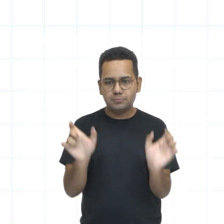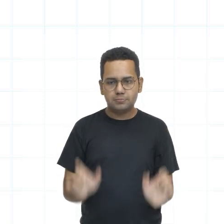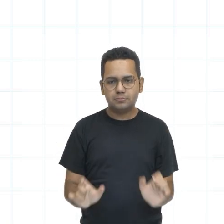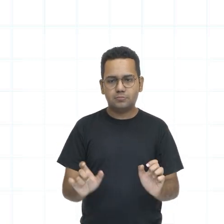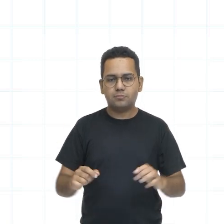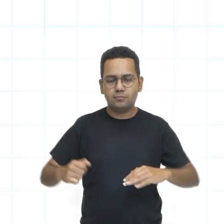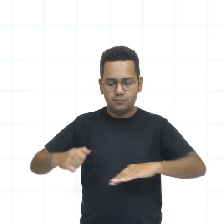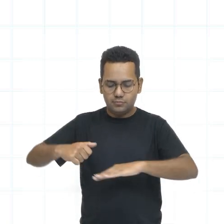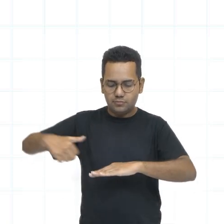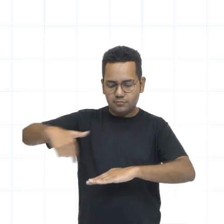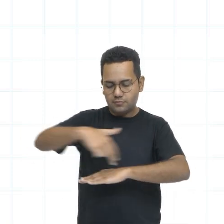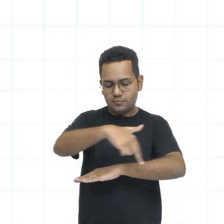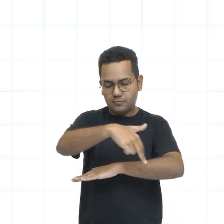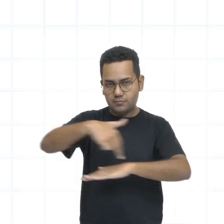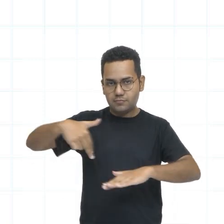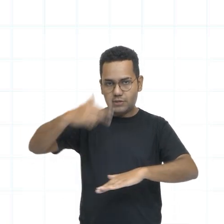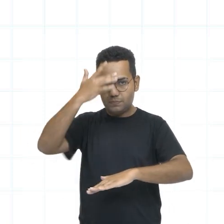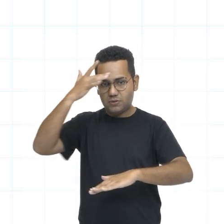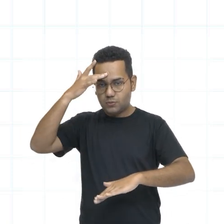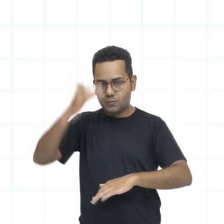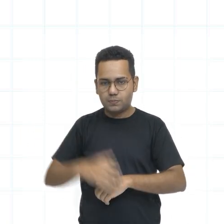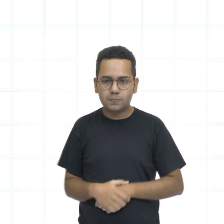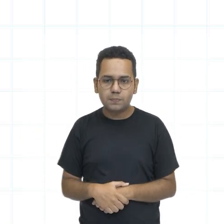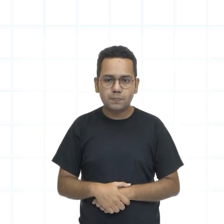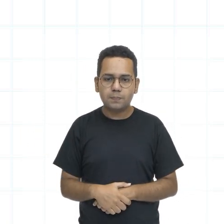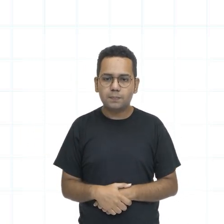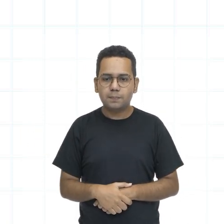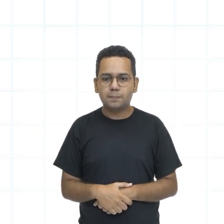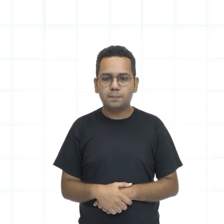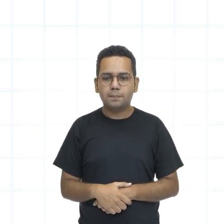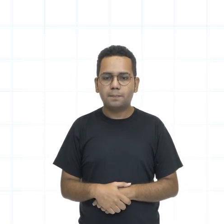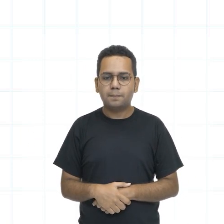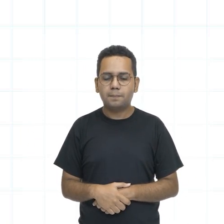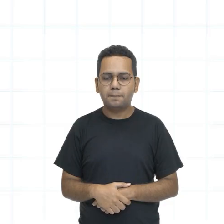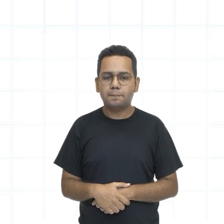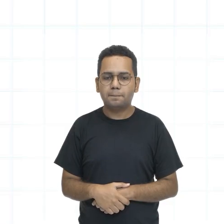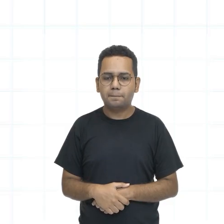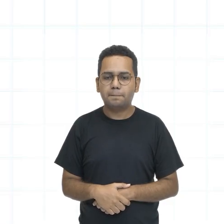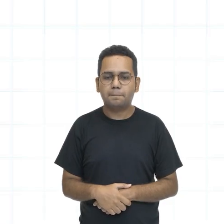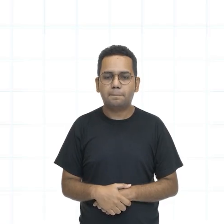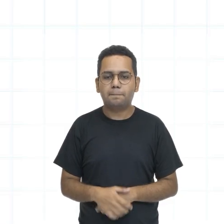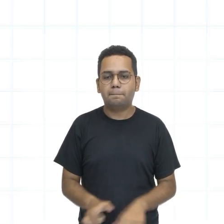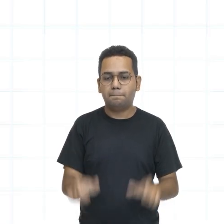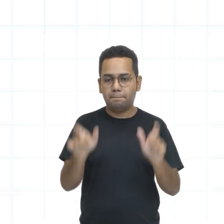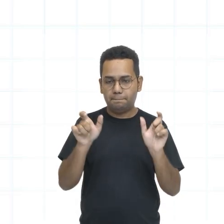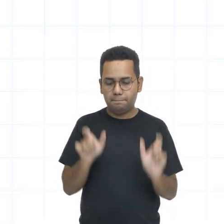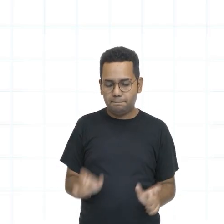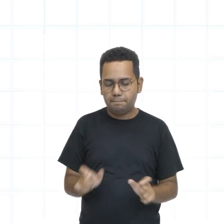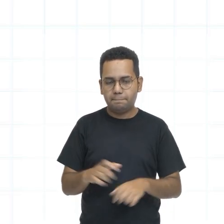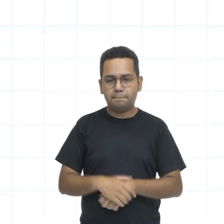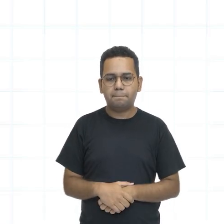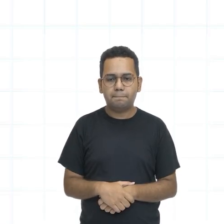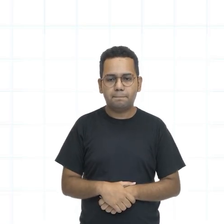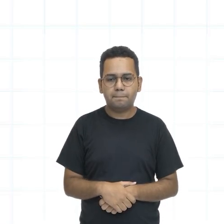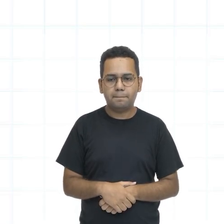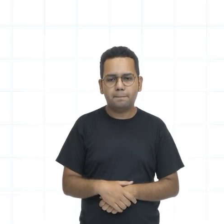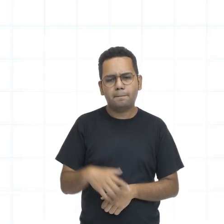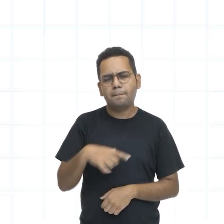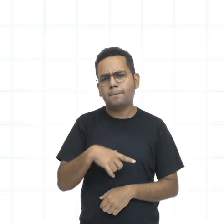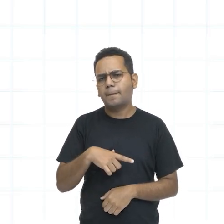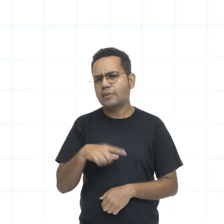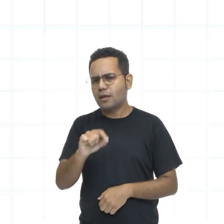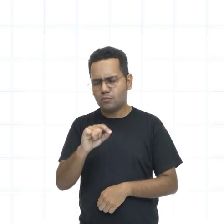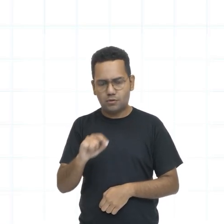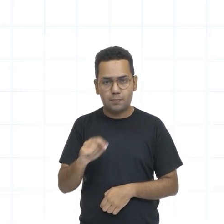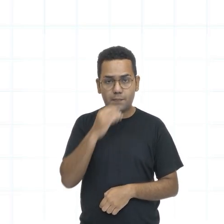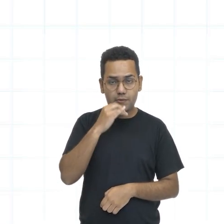pedestrian crossing, também uma outra forma de chamar a faixa de pedestres, merge é junção, fusão de